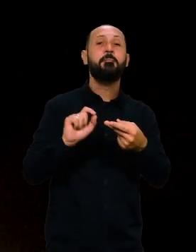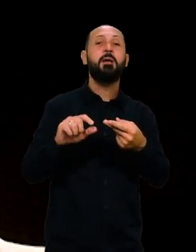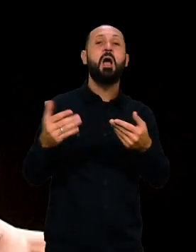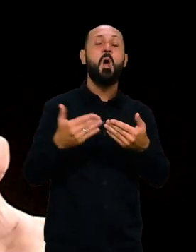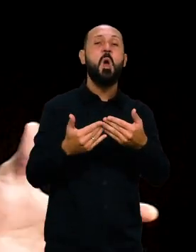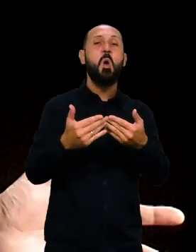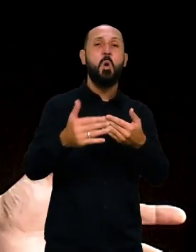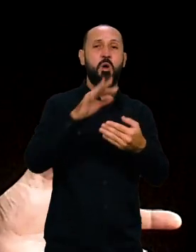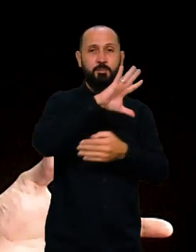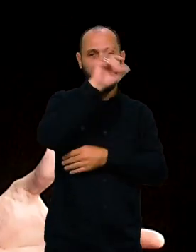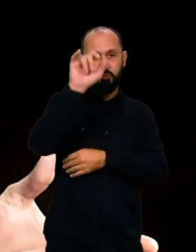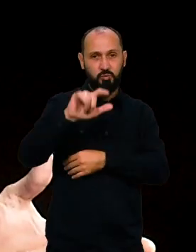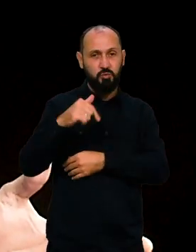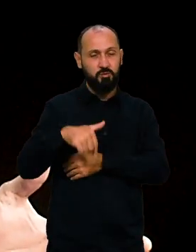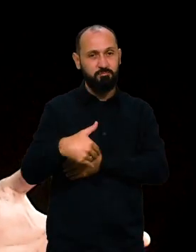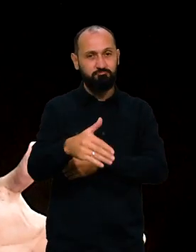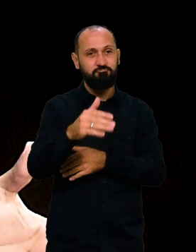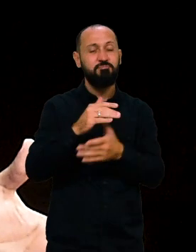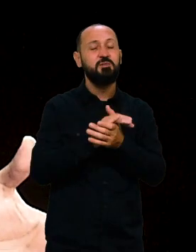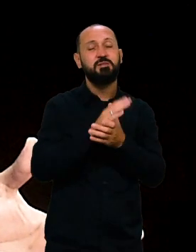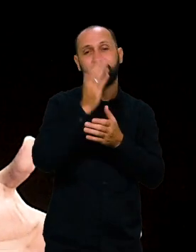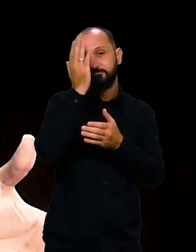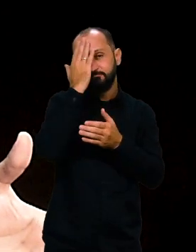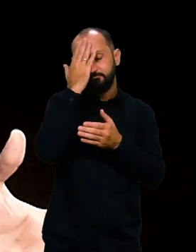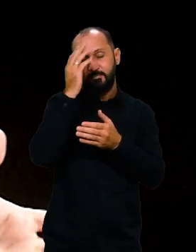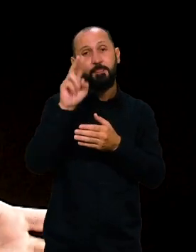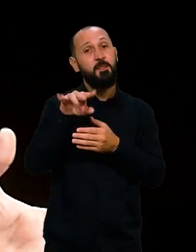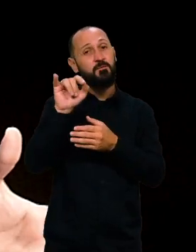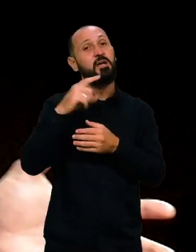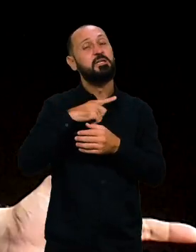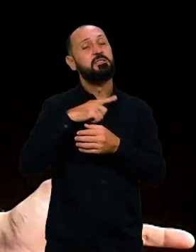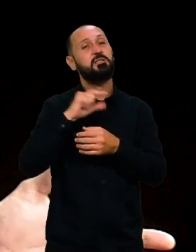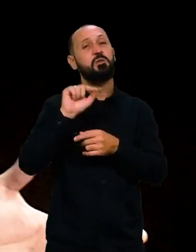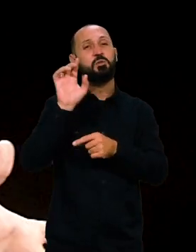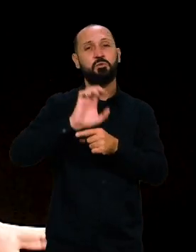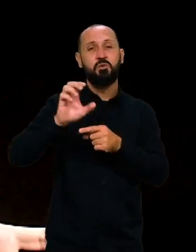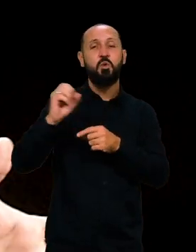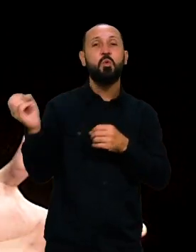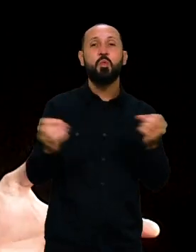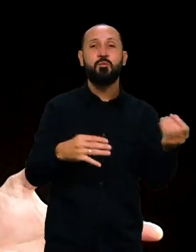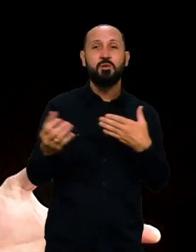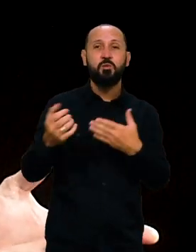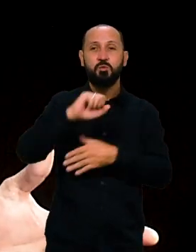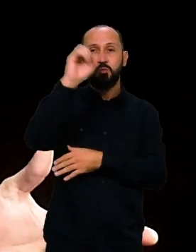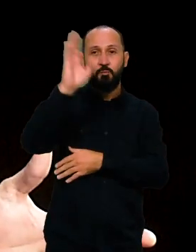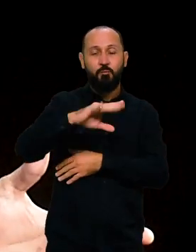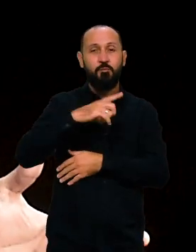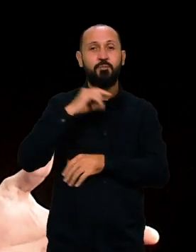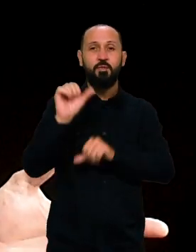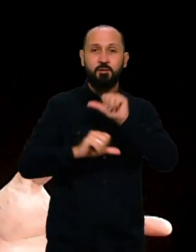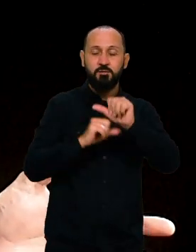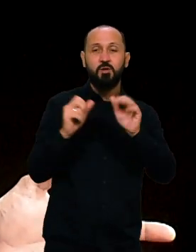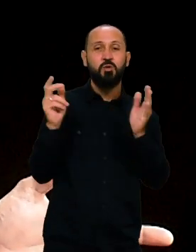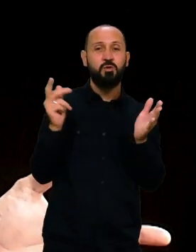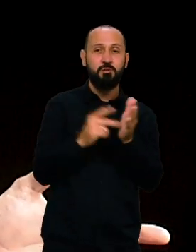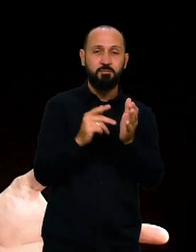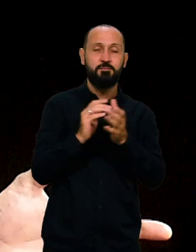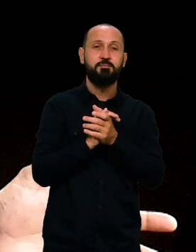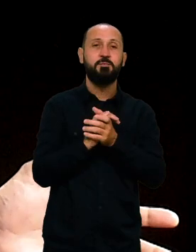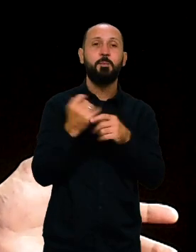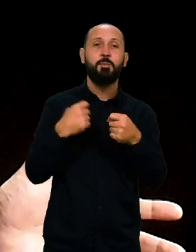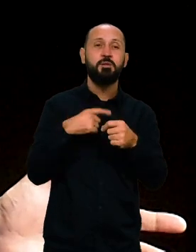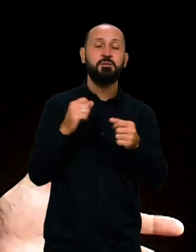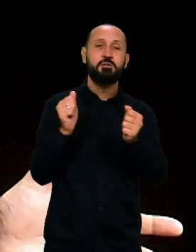agora. Que é o que está, esse movimento todo. Mato Grosso do Sul, tenho certeza, e será e já é um dos estados mais inovadores do Brasil. E vai se tornar mais ainda,